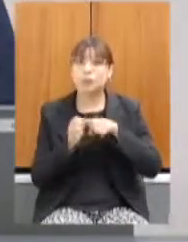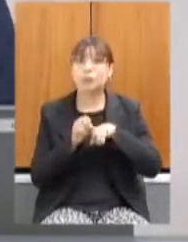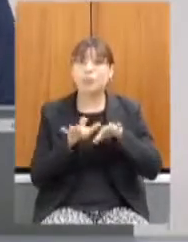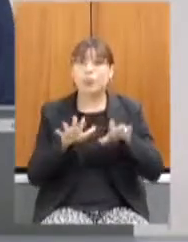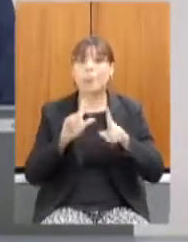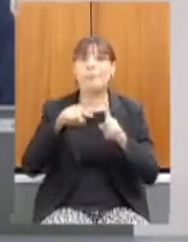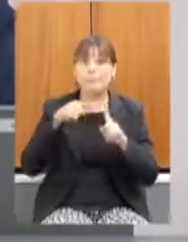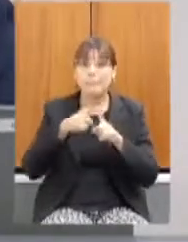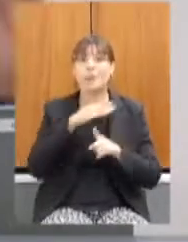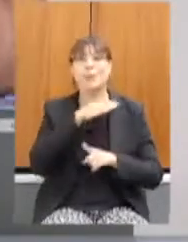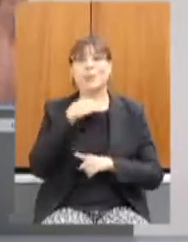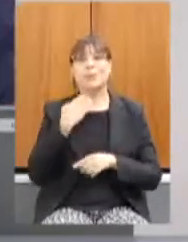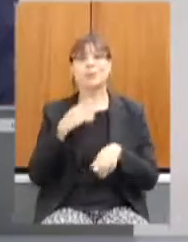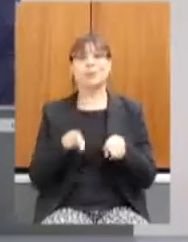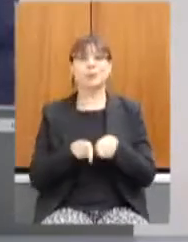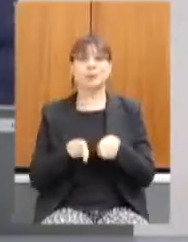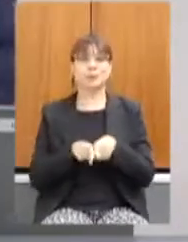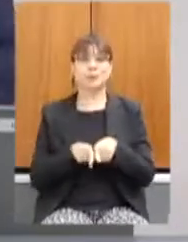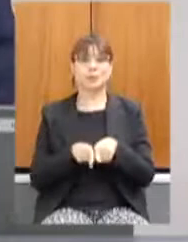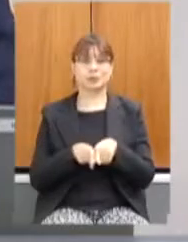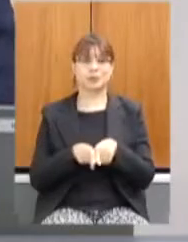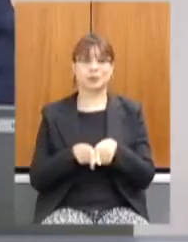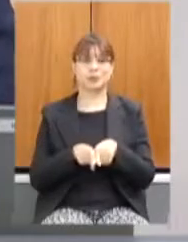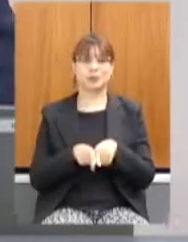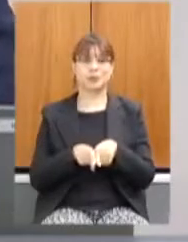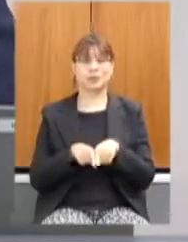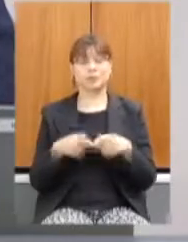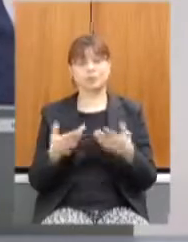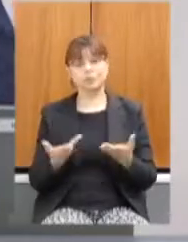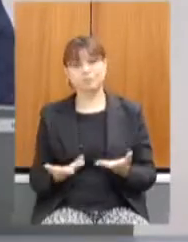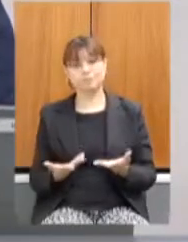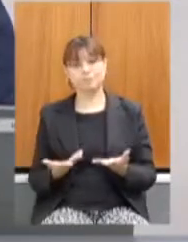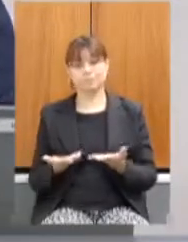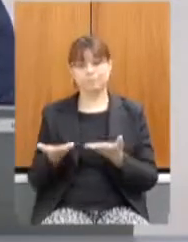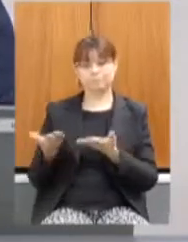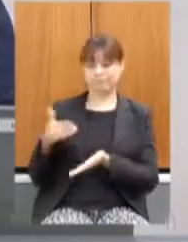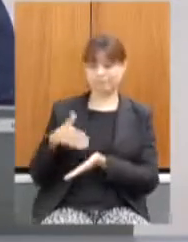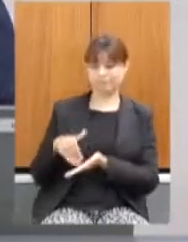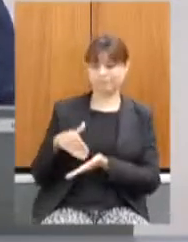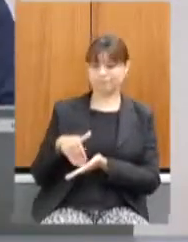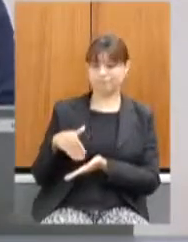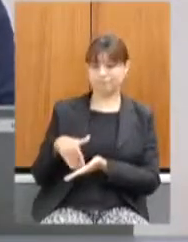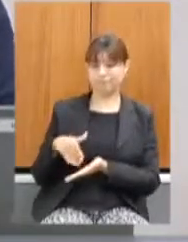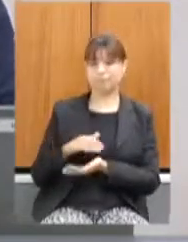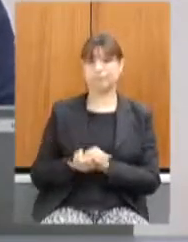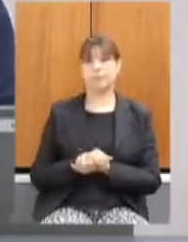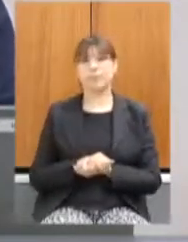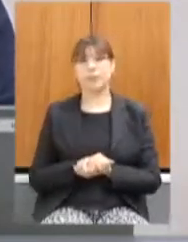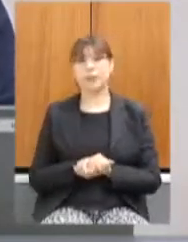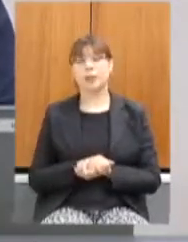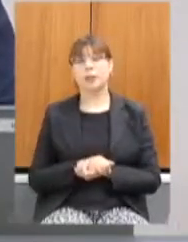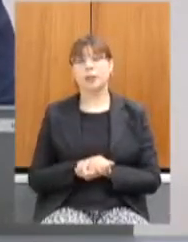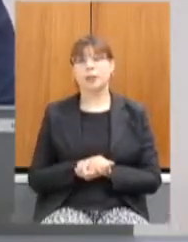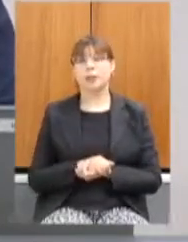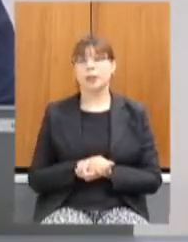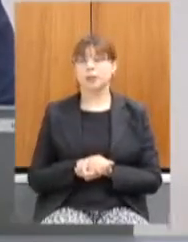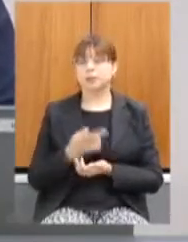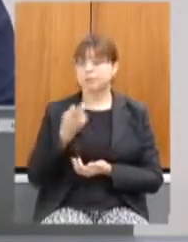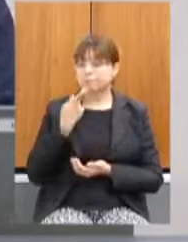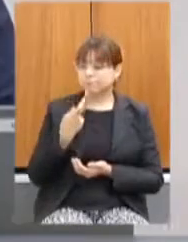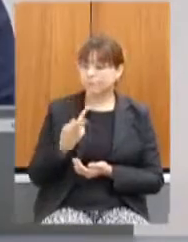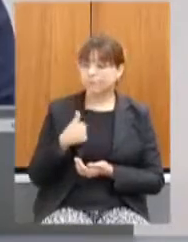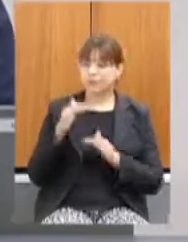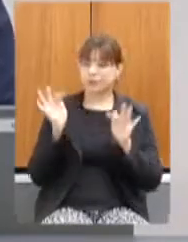aconteceram e parece que quase todo o Brasil então secretaria ou eu quero dizer que eu tô muito